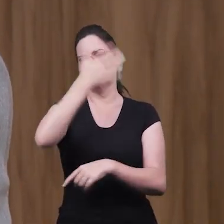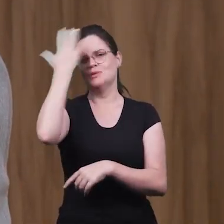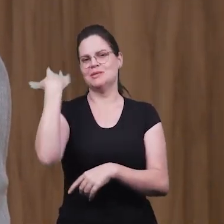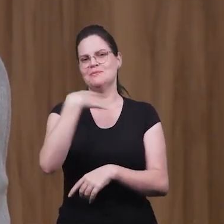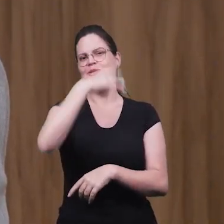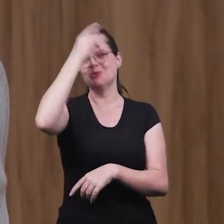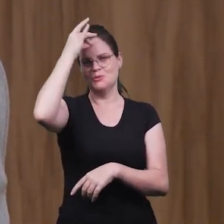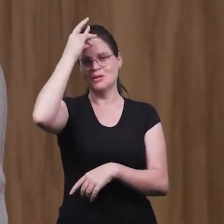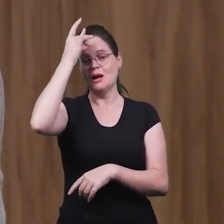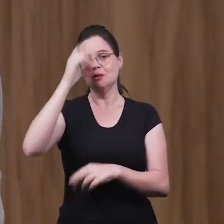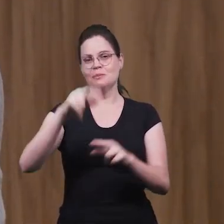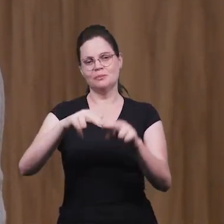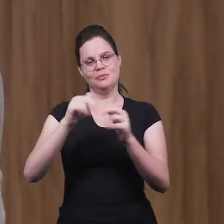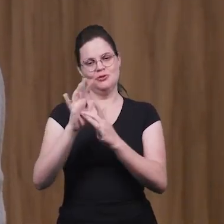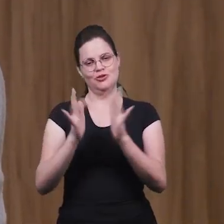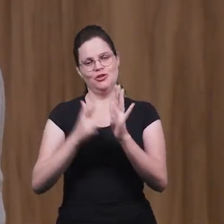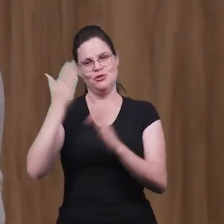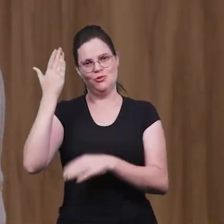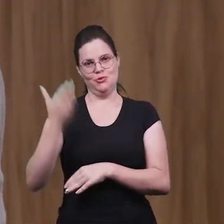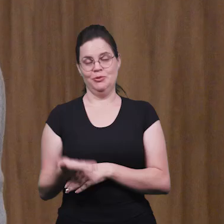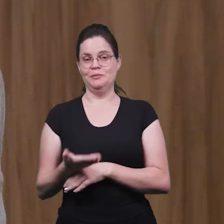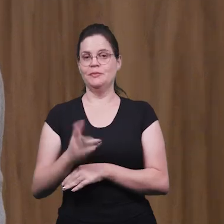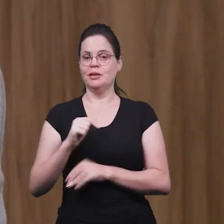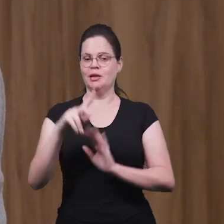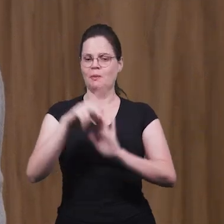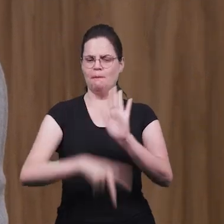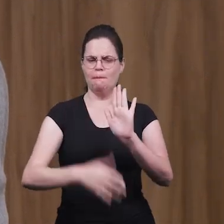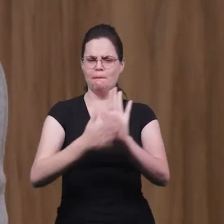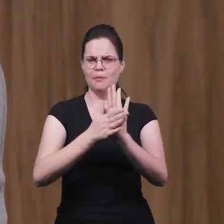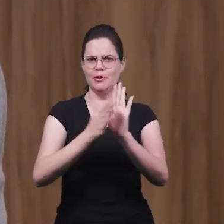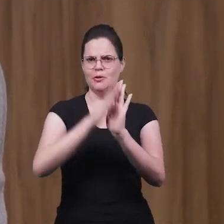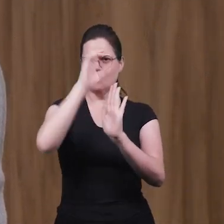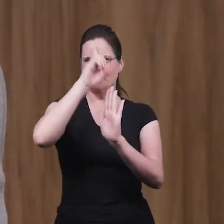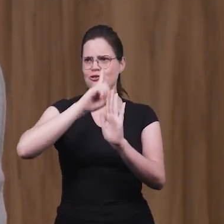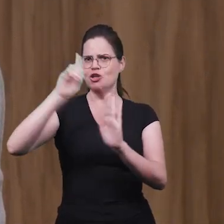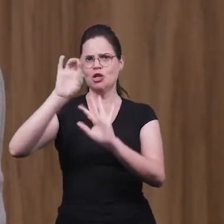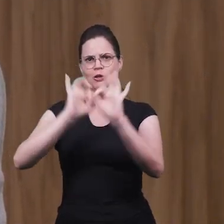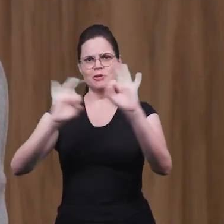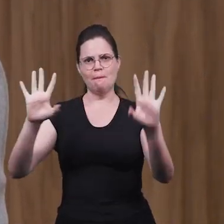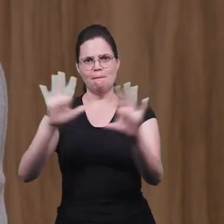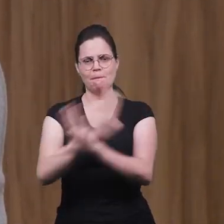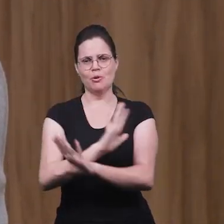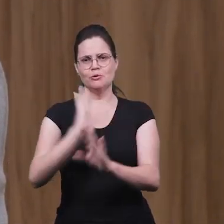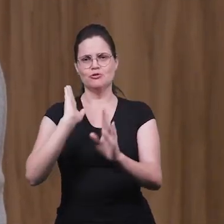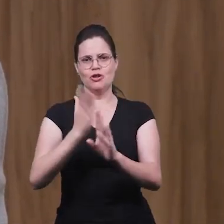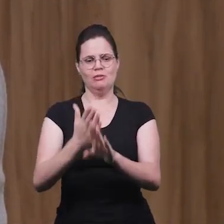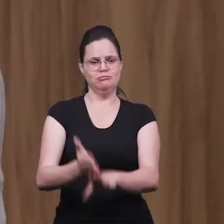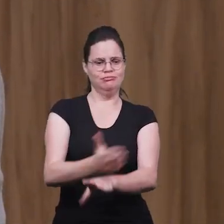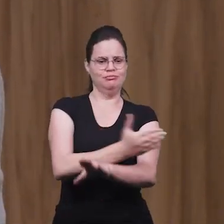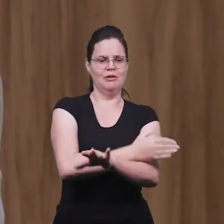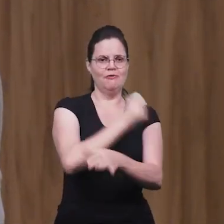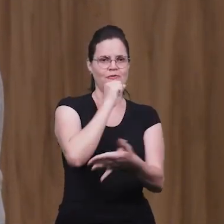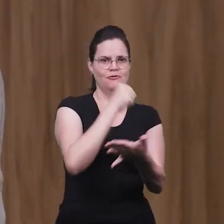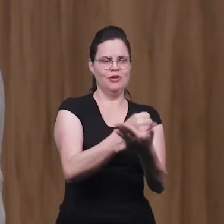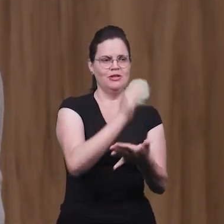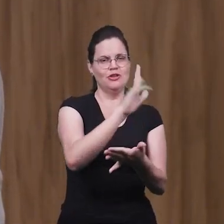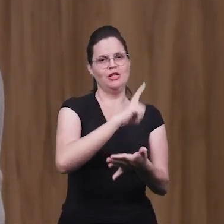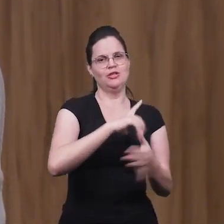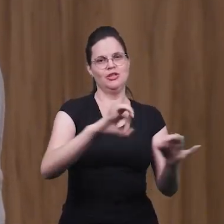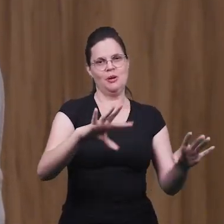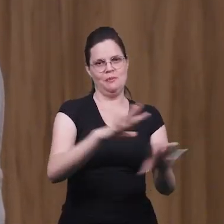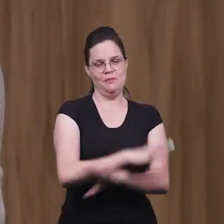do seu Espírito Santo, e esse projeto foi um projeto traçado por Deus desde o Velho Testamento. Aliás, é